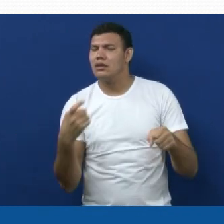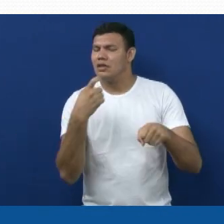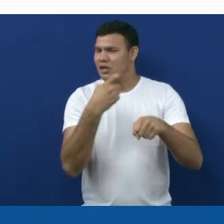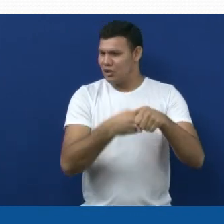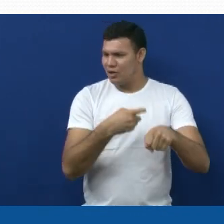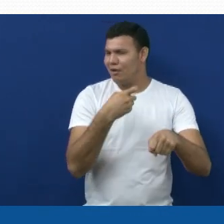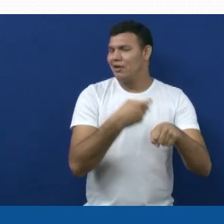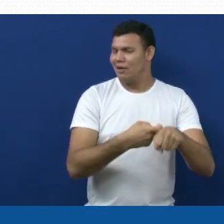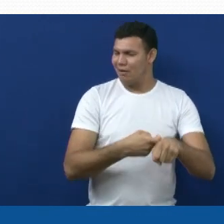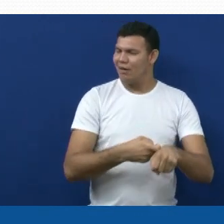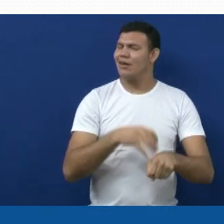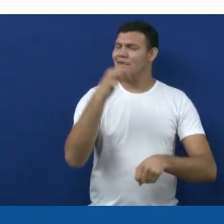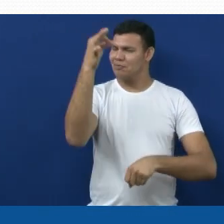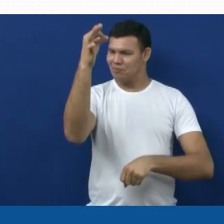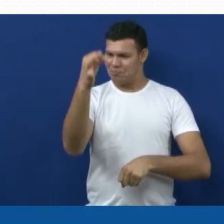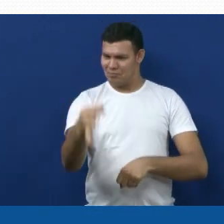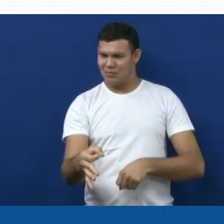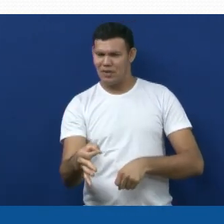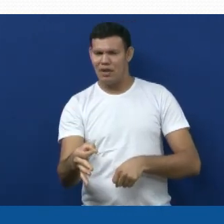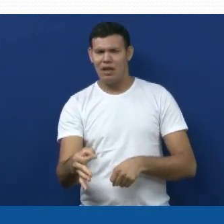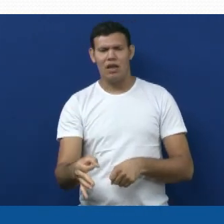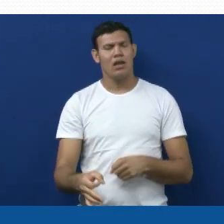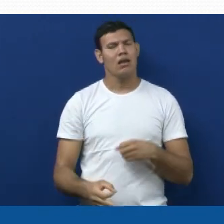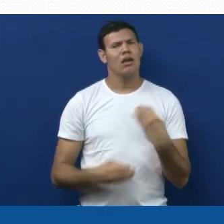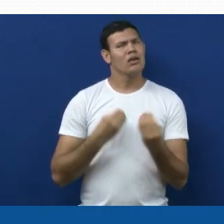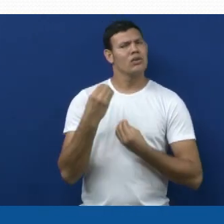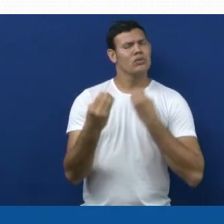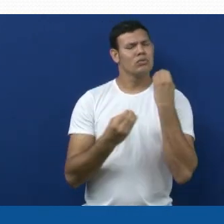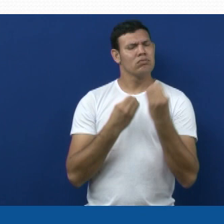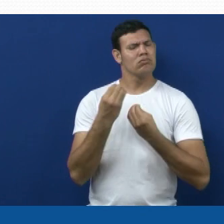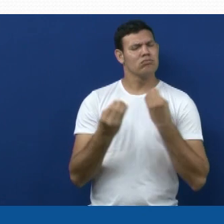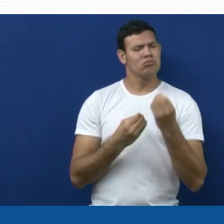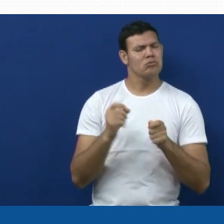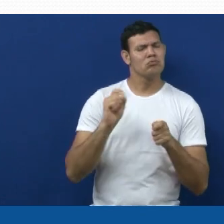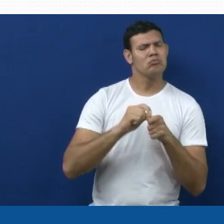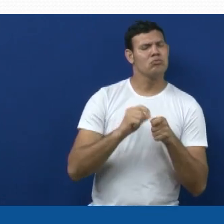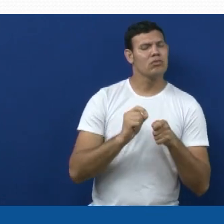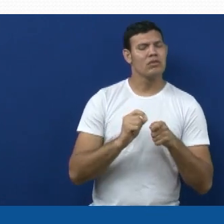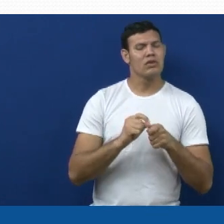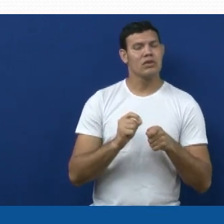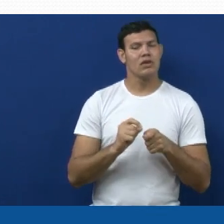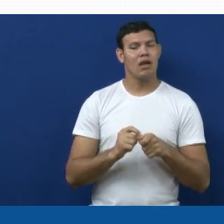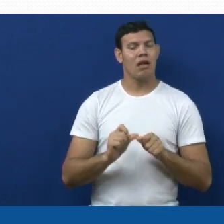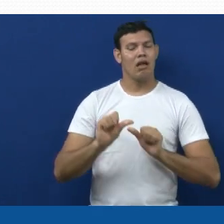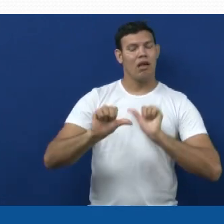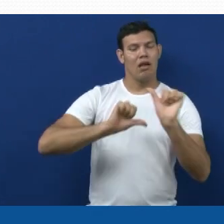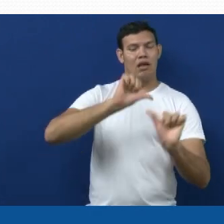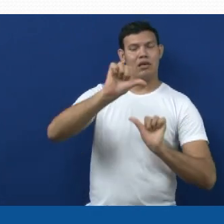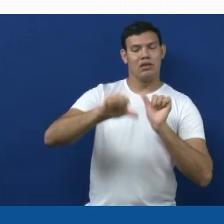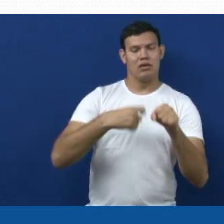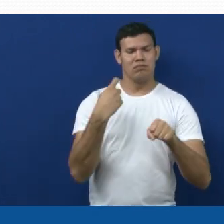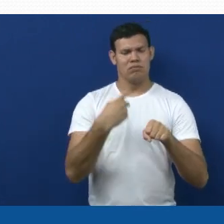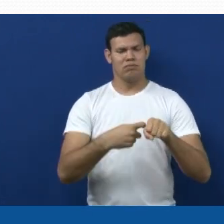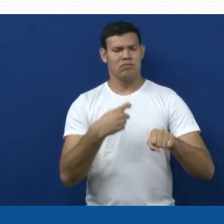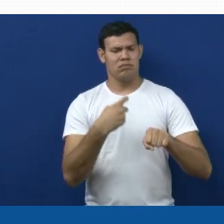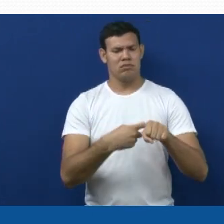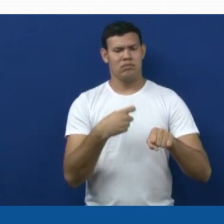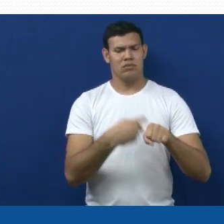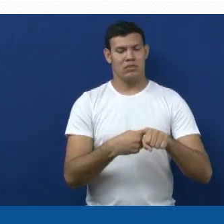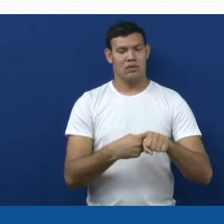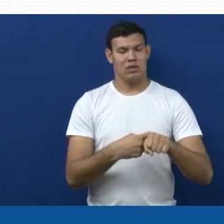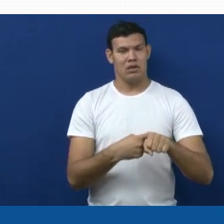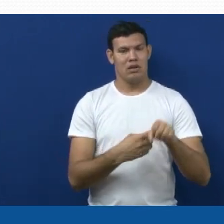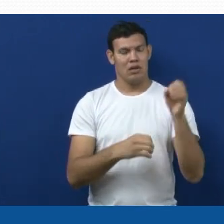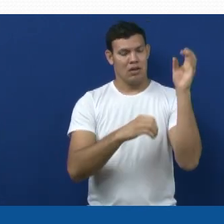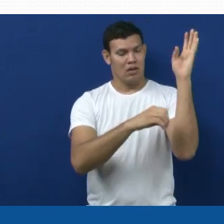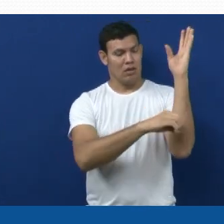acertou. Como que eu faço para uma substância sair da condição sólida para a condição líquida? Eu tenho que aumentar a